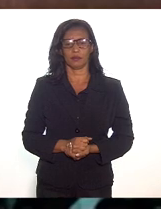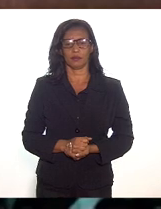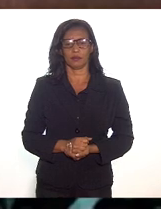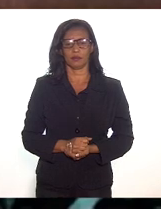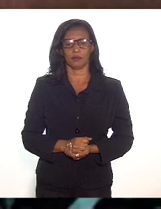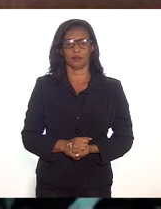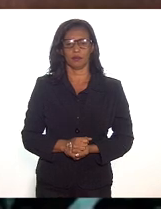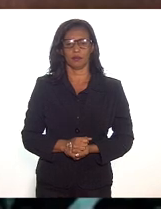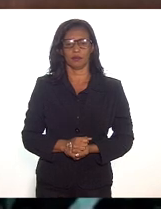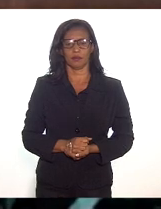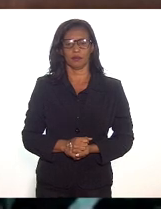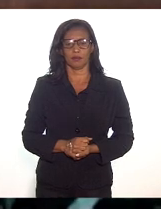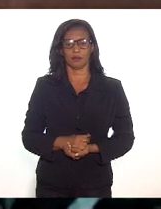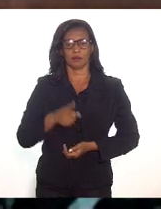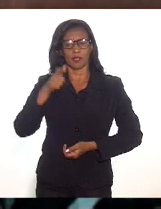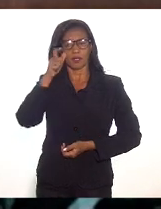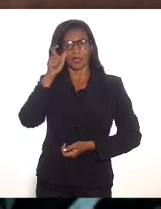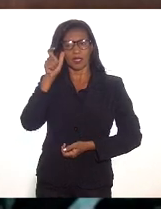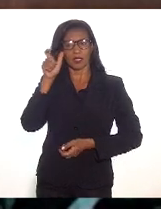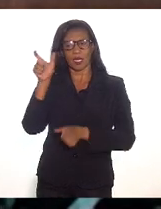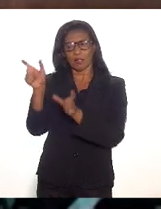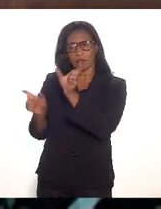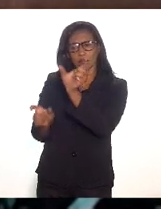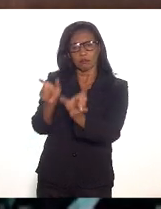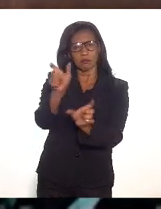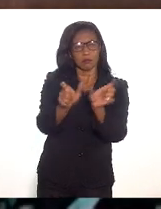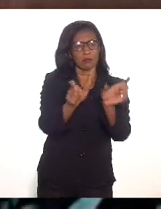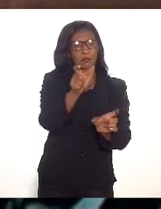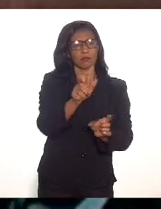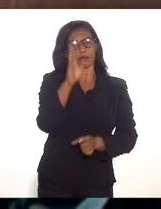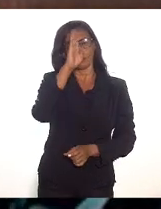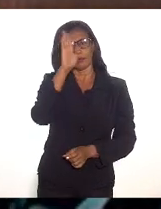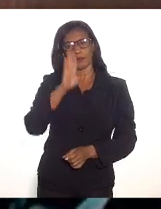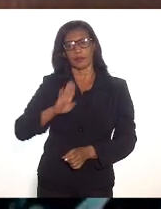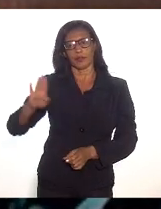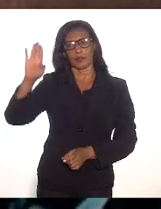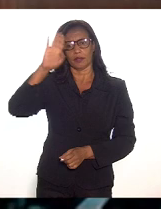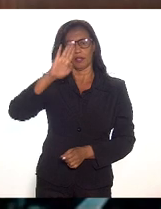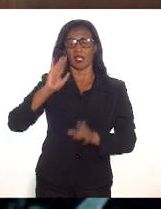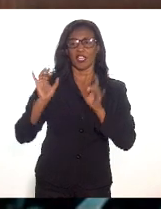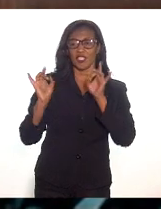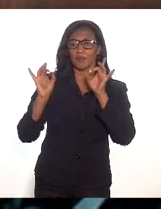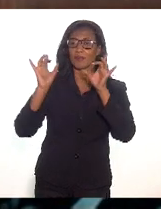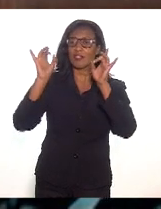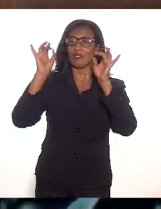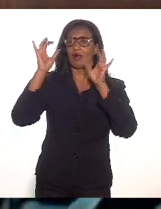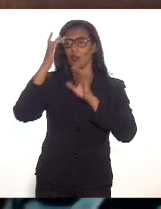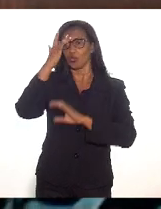endereçada ao povo brasileiro, em especial ao Estado do Rio de Janeiro.